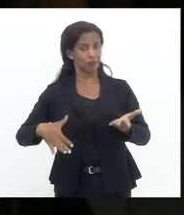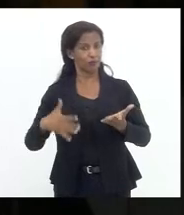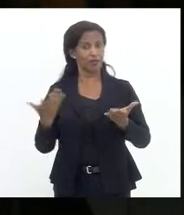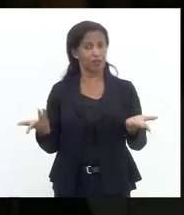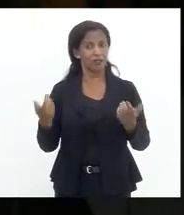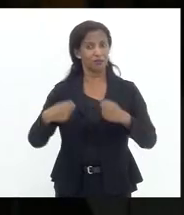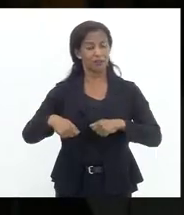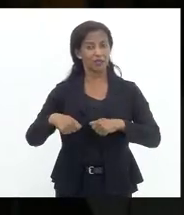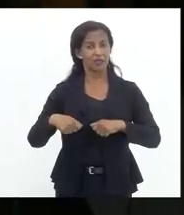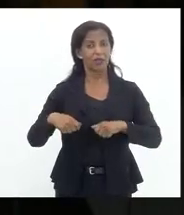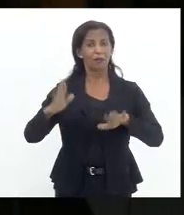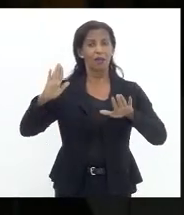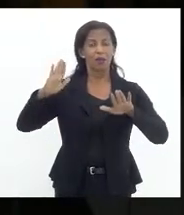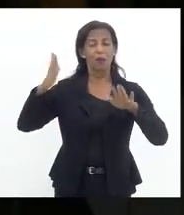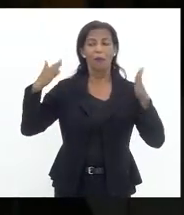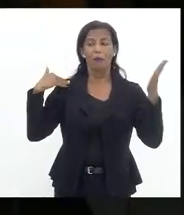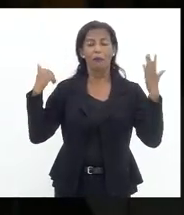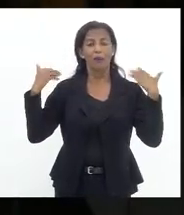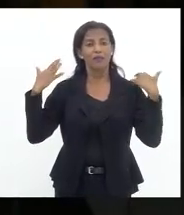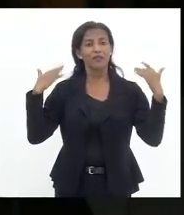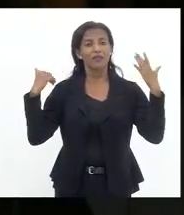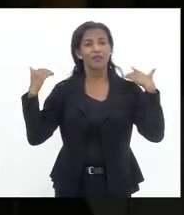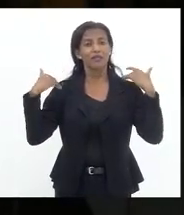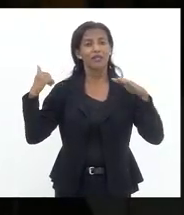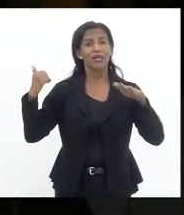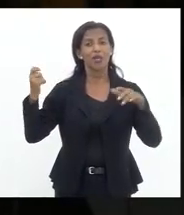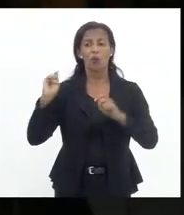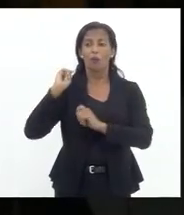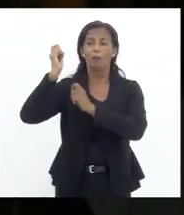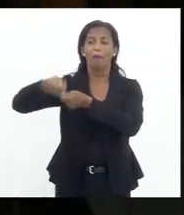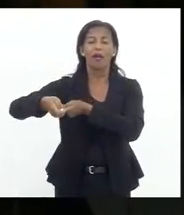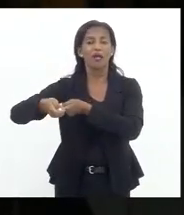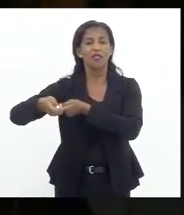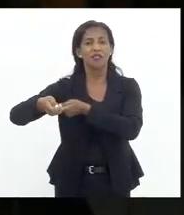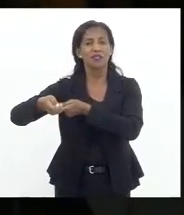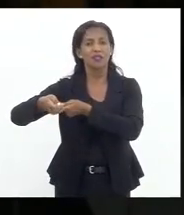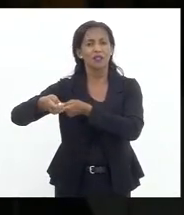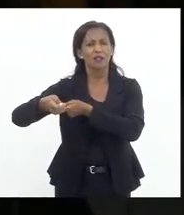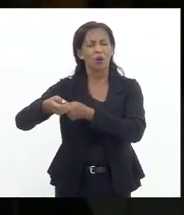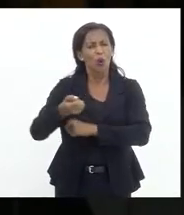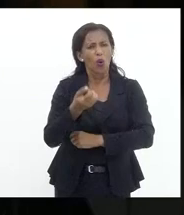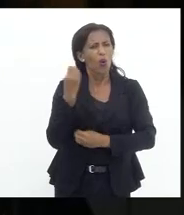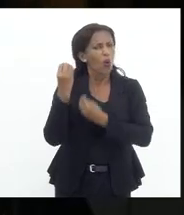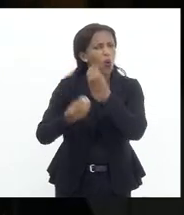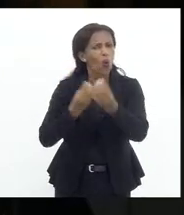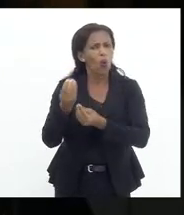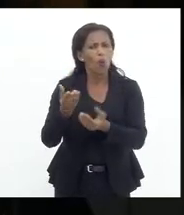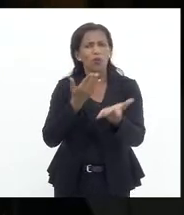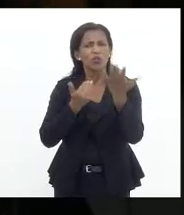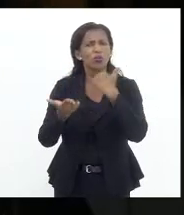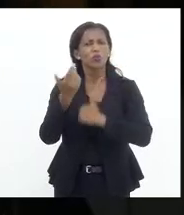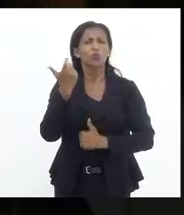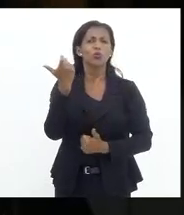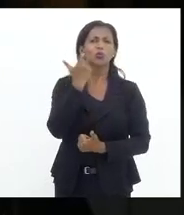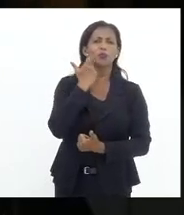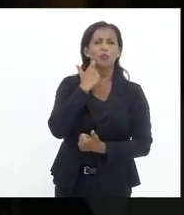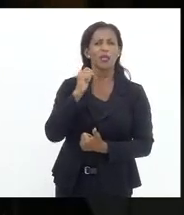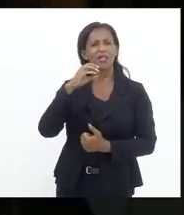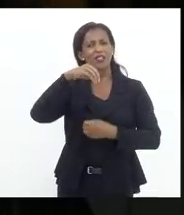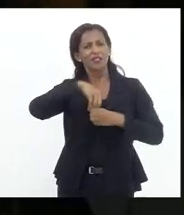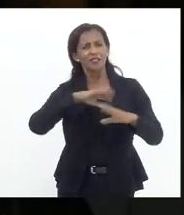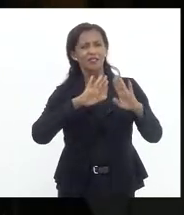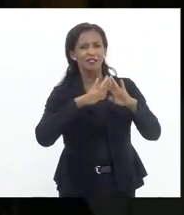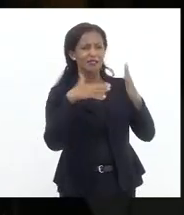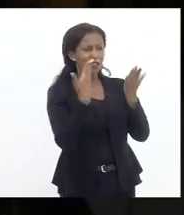turismo náutico, né, o turismo náutico, a pesca, o quanto a gente consome de pescado nas nossas escolas,